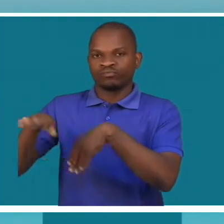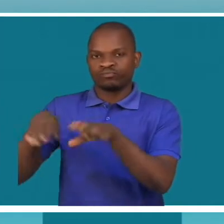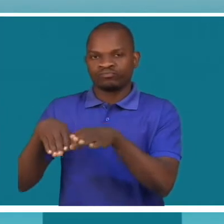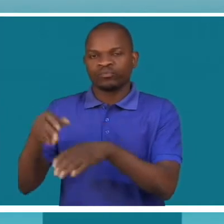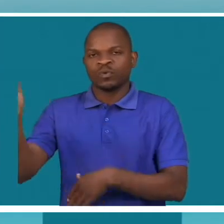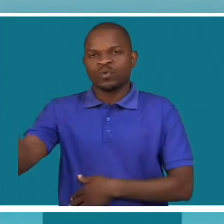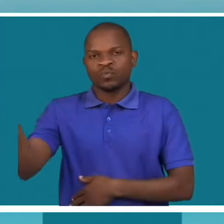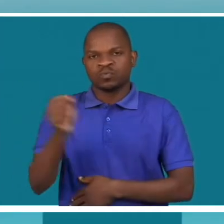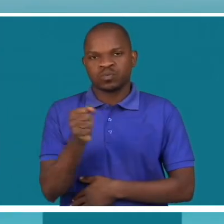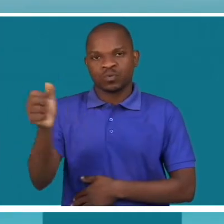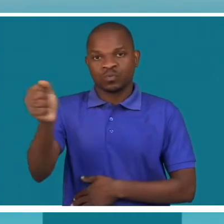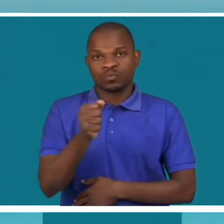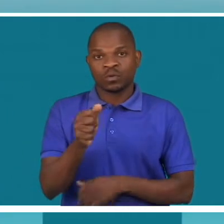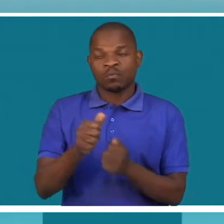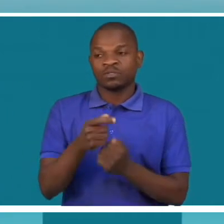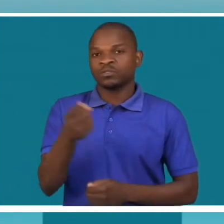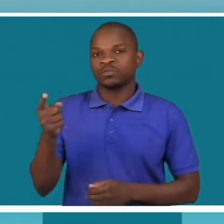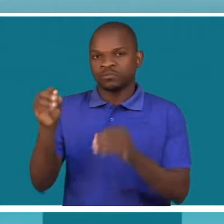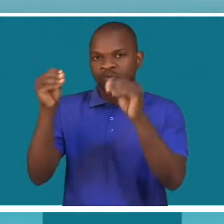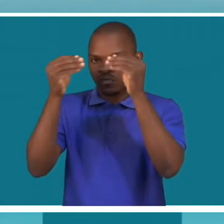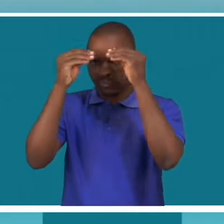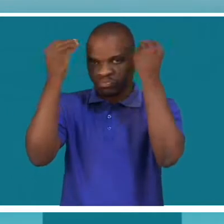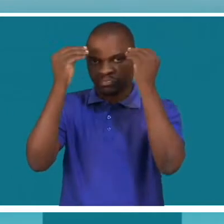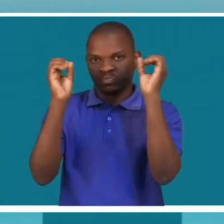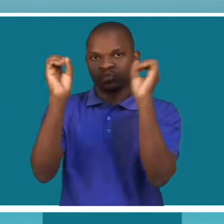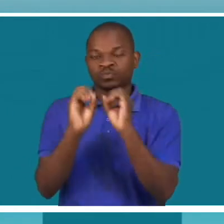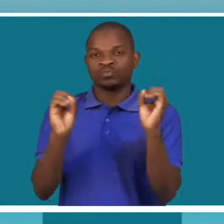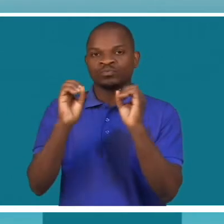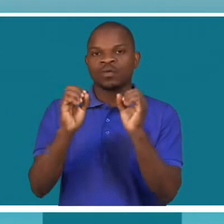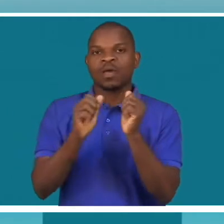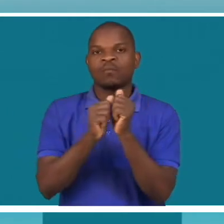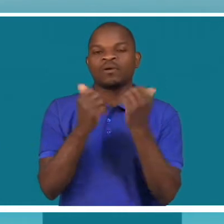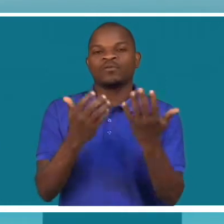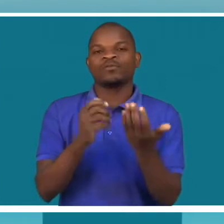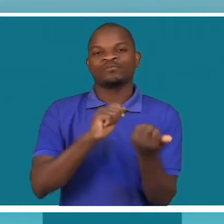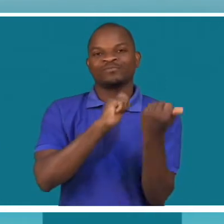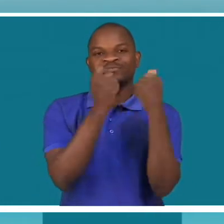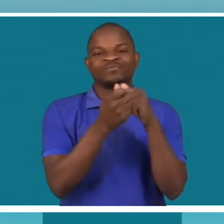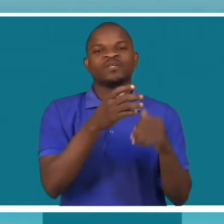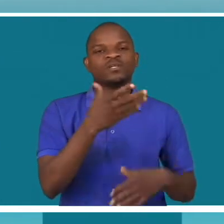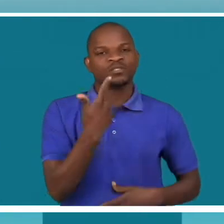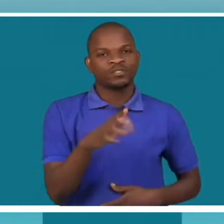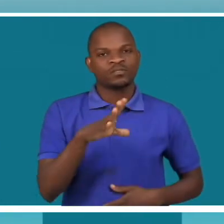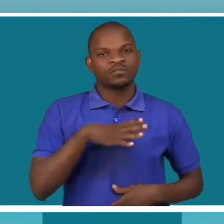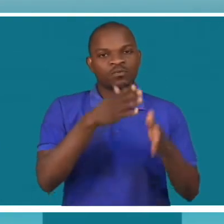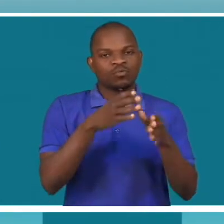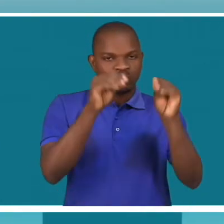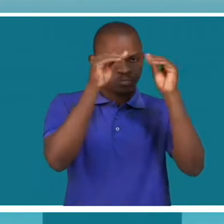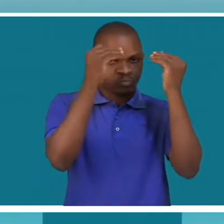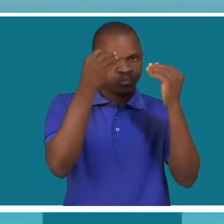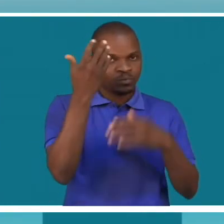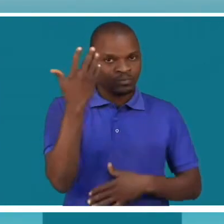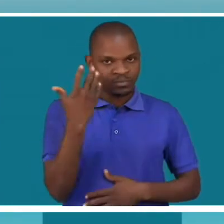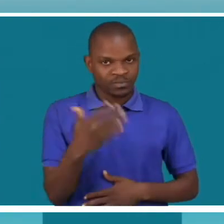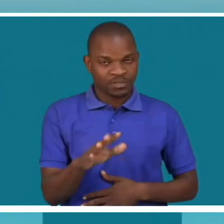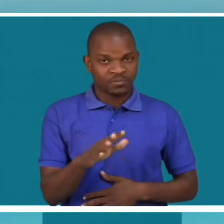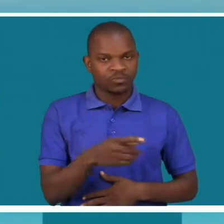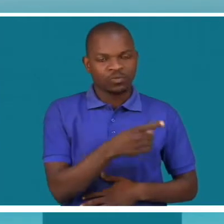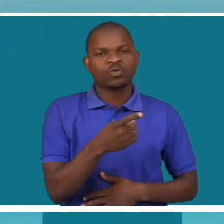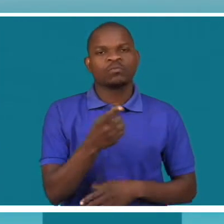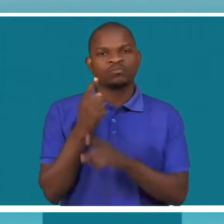liga que ia buscar os jogadores, não tinha nenhum na formação. Hoje temos jogadores que partem dos escalões de formação, de iniciação, e